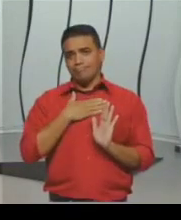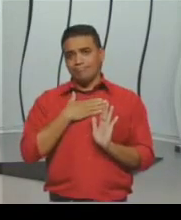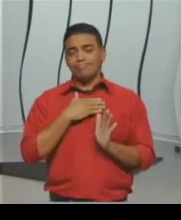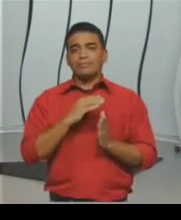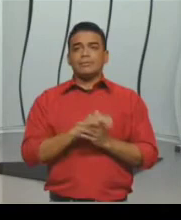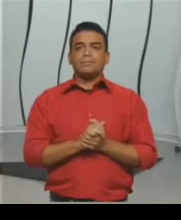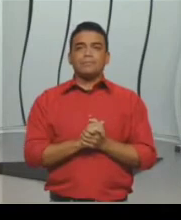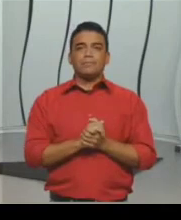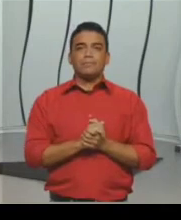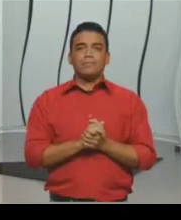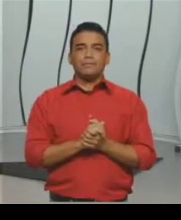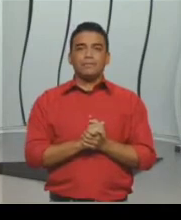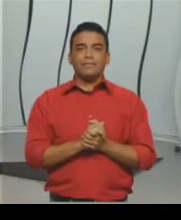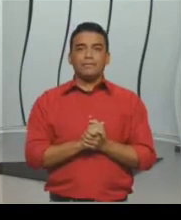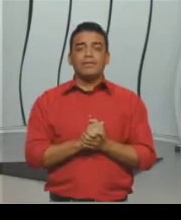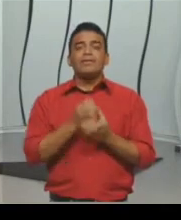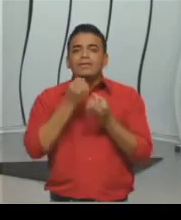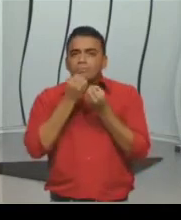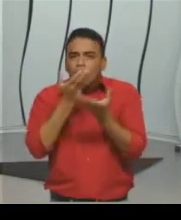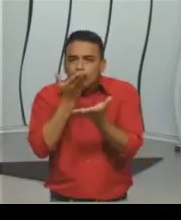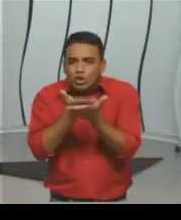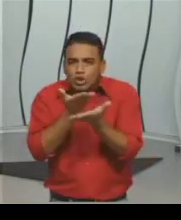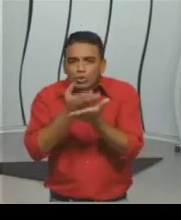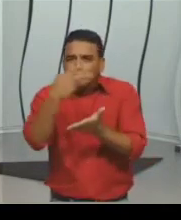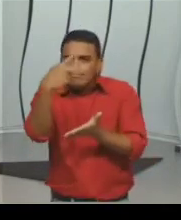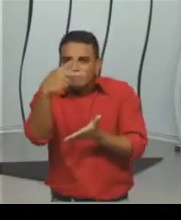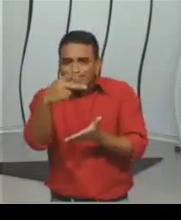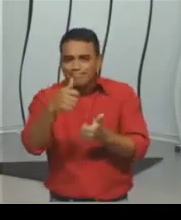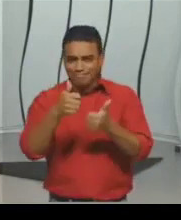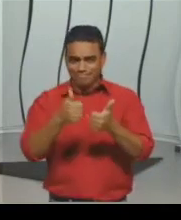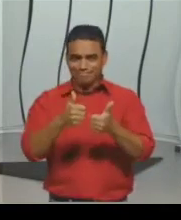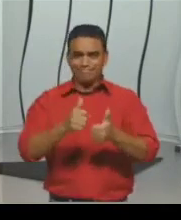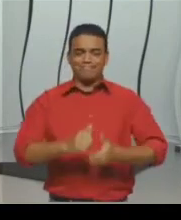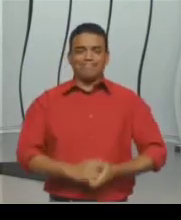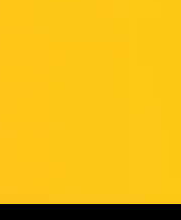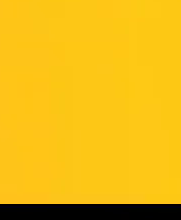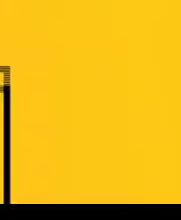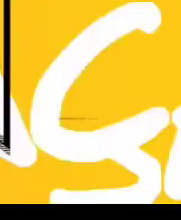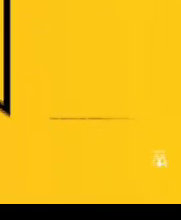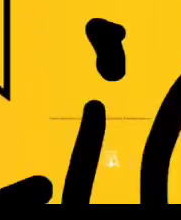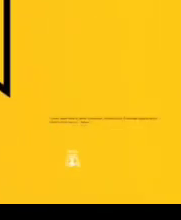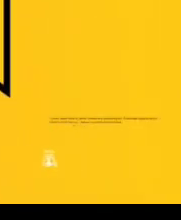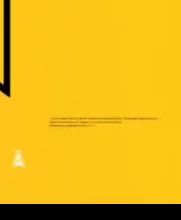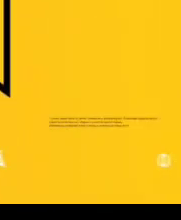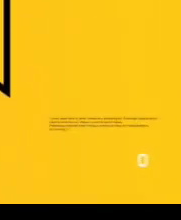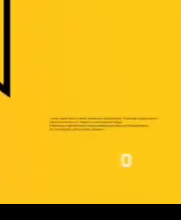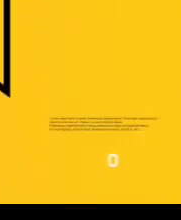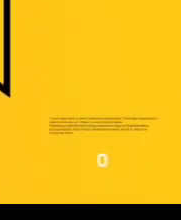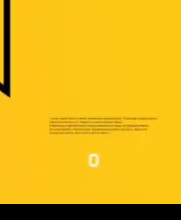pouquinho. Bons estudos para você.